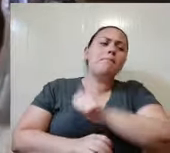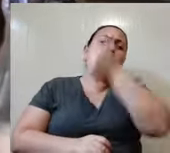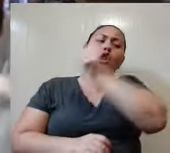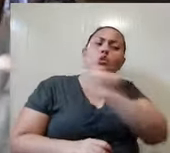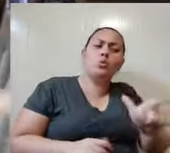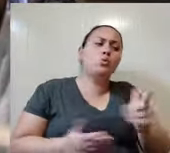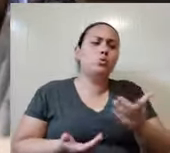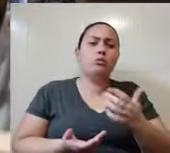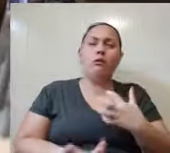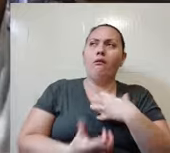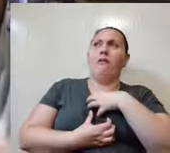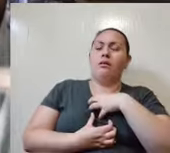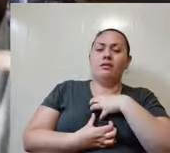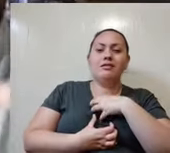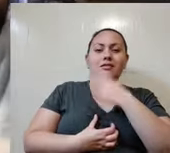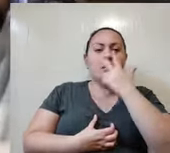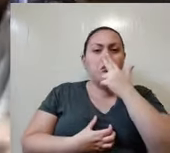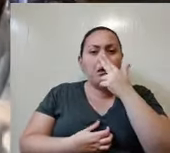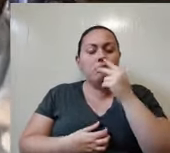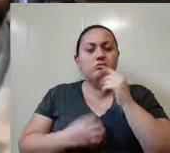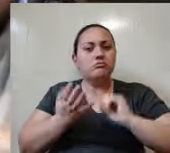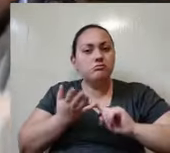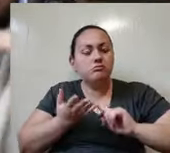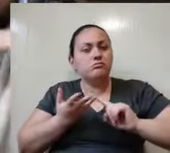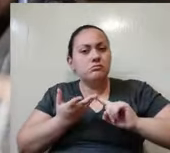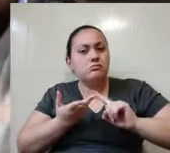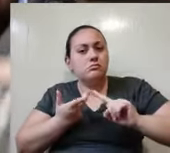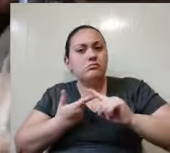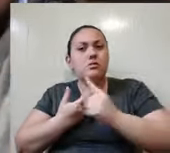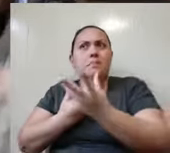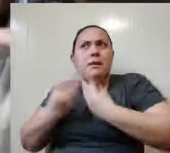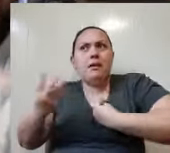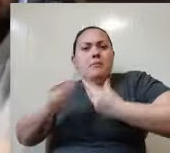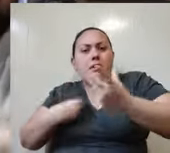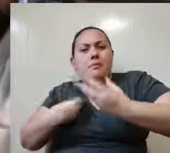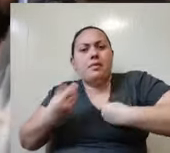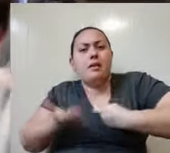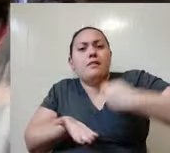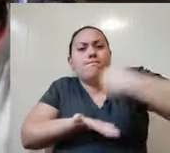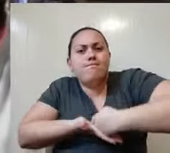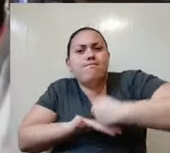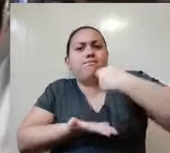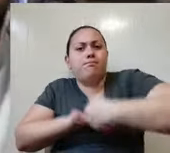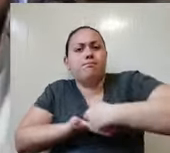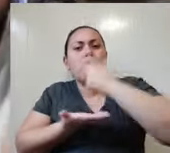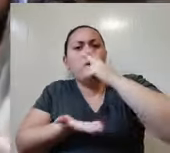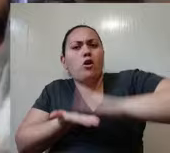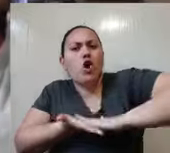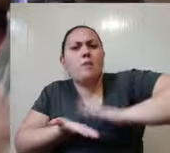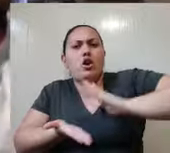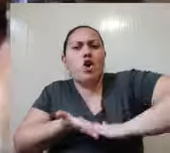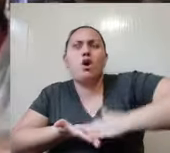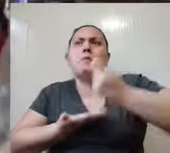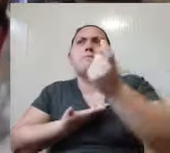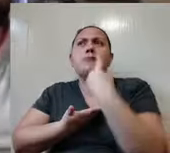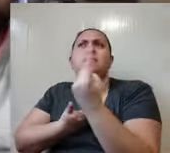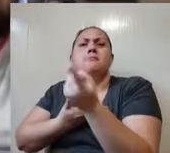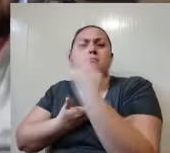gente vai colocando graus de exigência, vão sendo colocados graus de exigência em cima da gente, e a gente